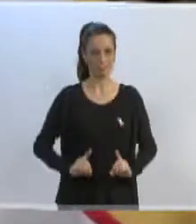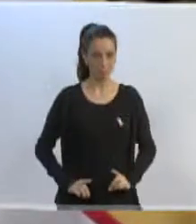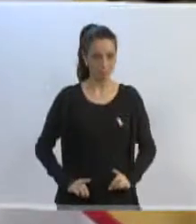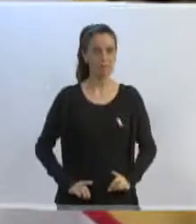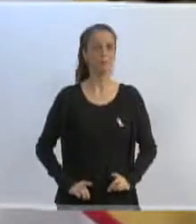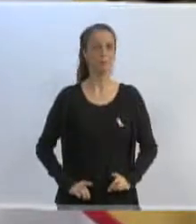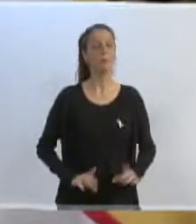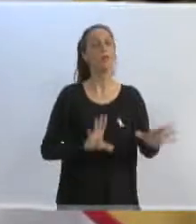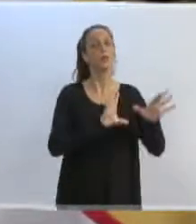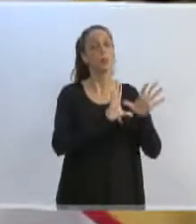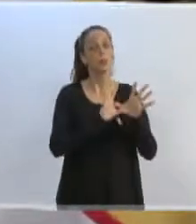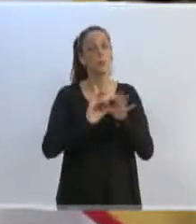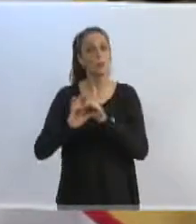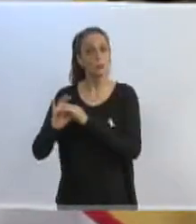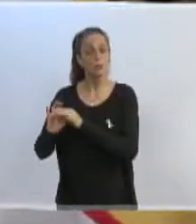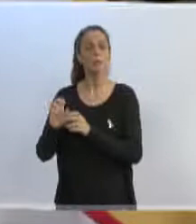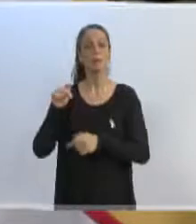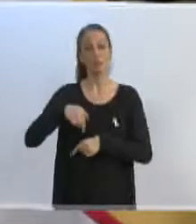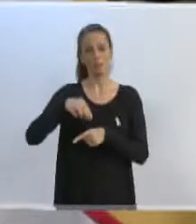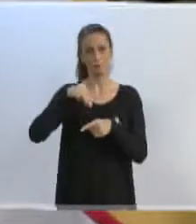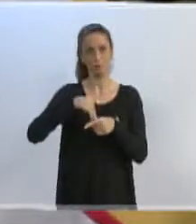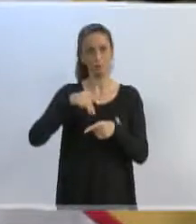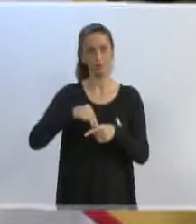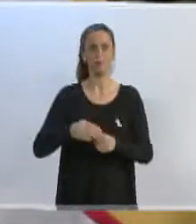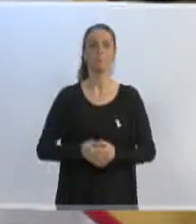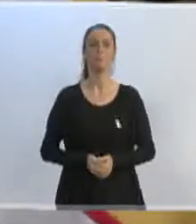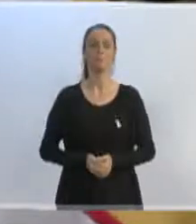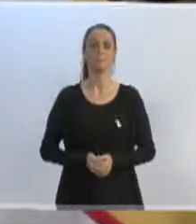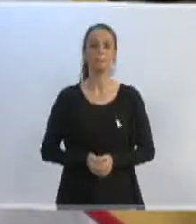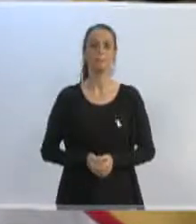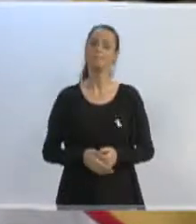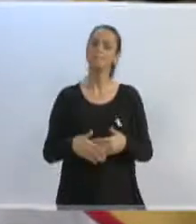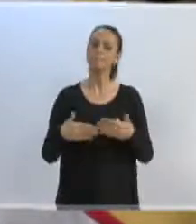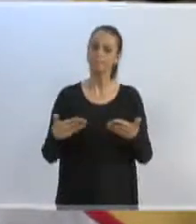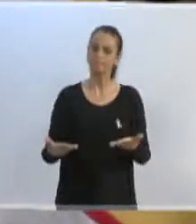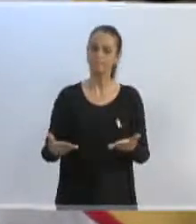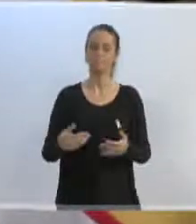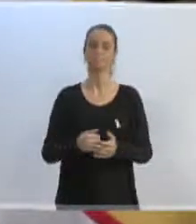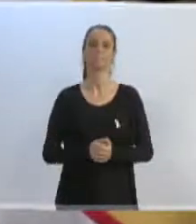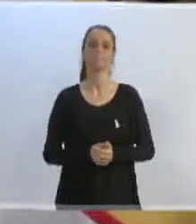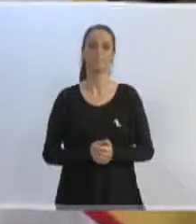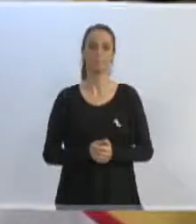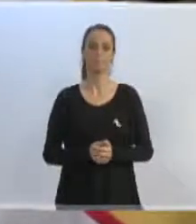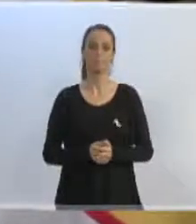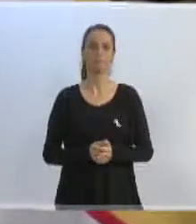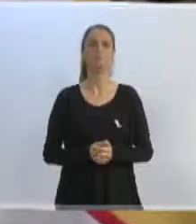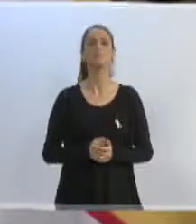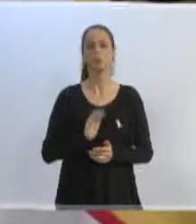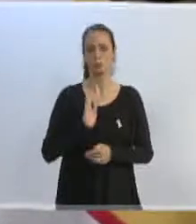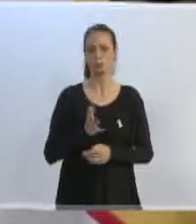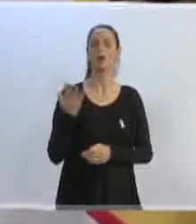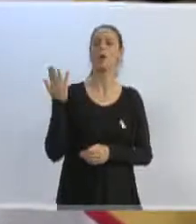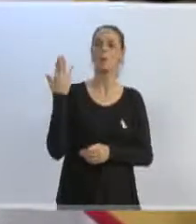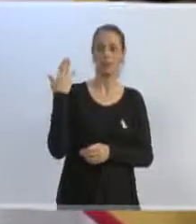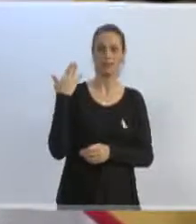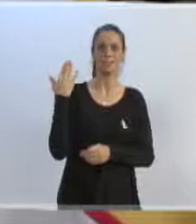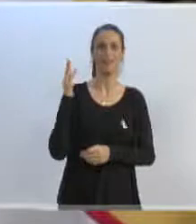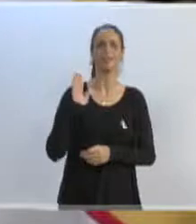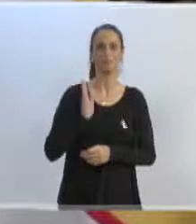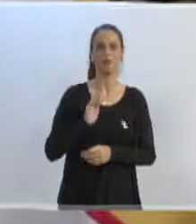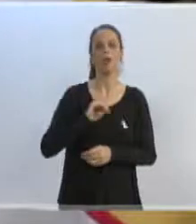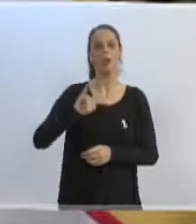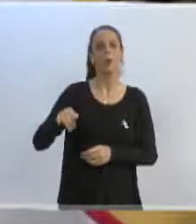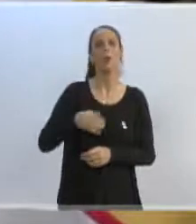no contexto do nosso município, não é? Então, mesmo aqui, já estive numa outra oportunidade